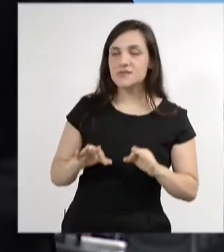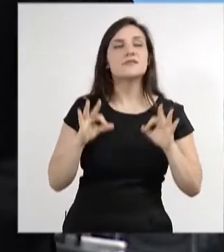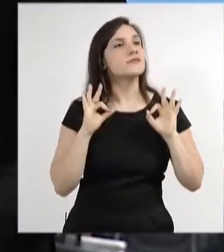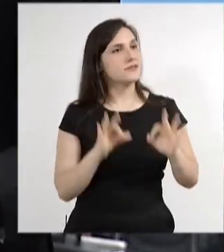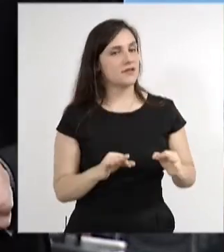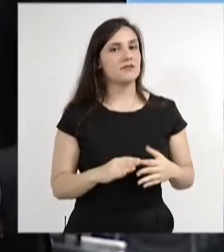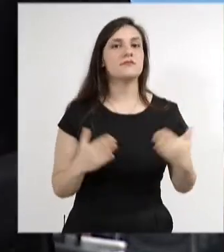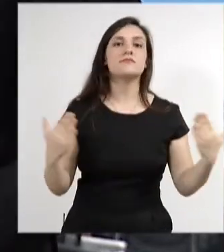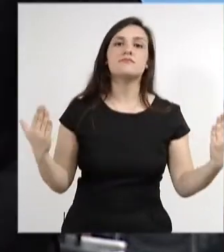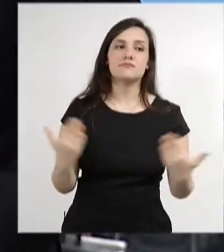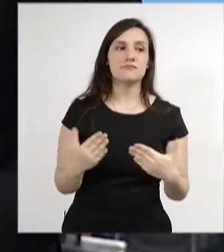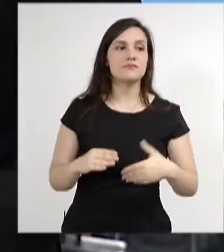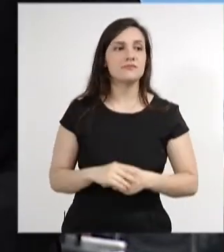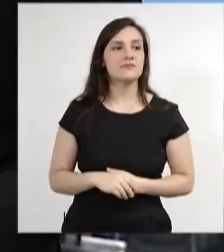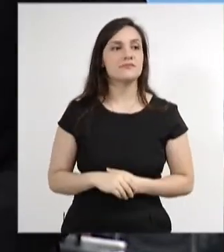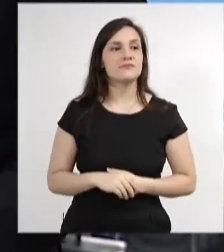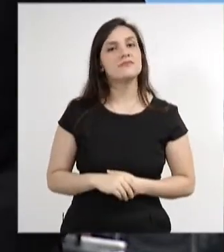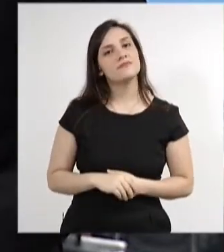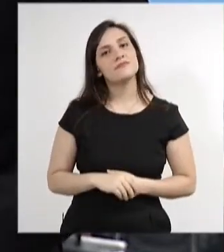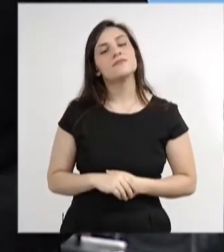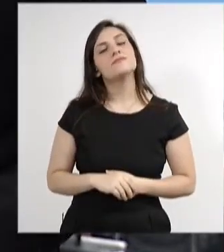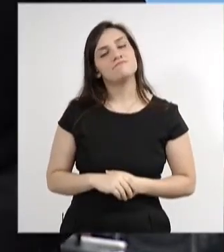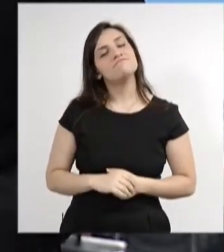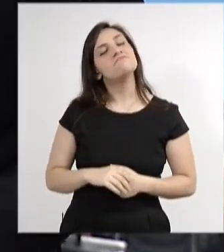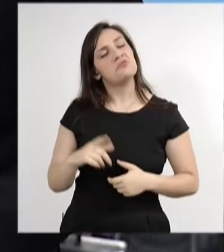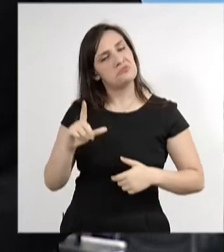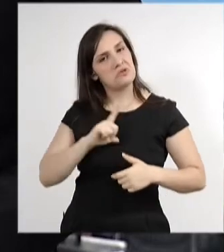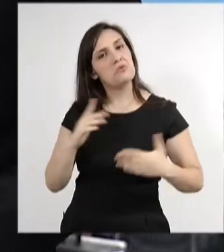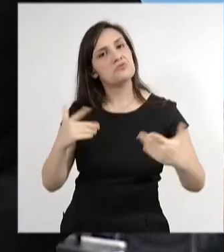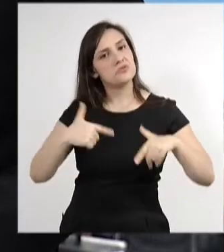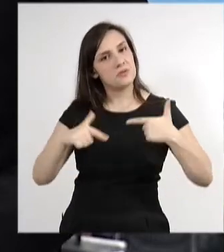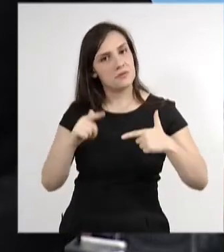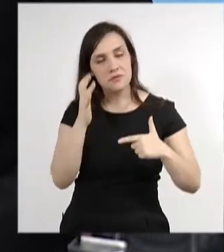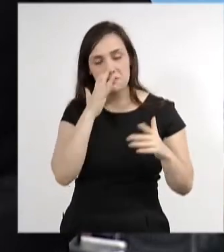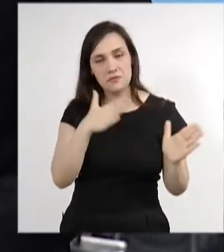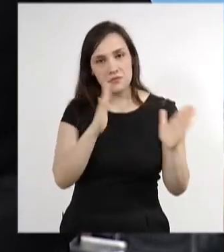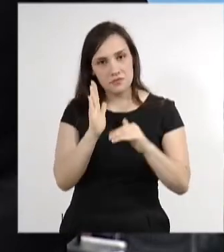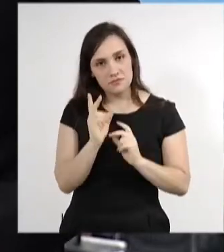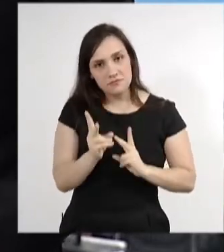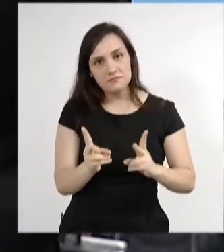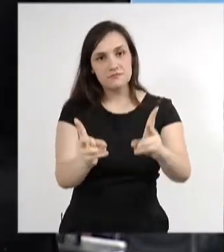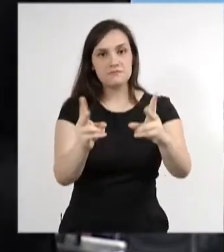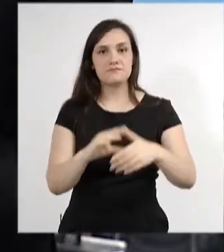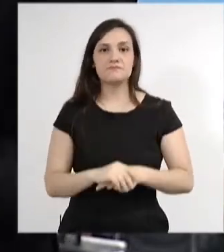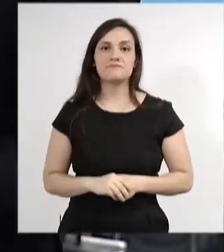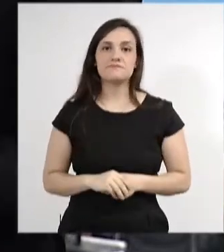dia e hoje bastante trabalho. Então continue acompanhando a TV Alemes. Até.